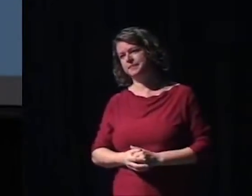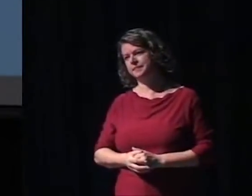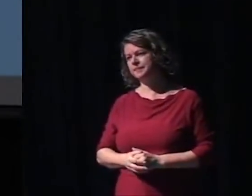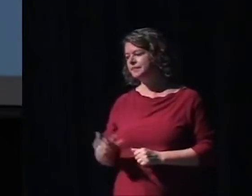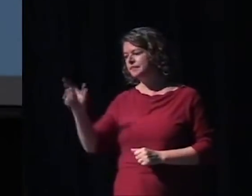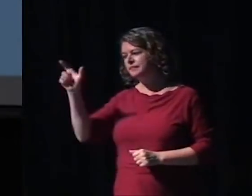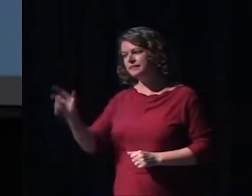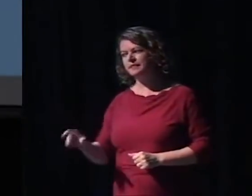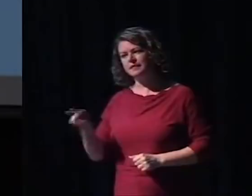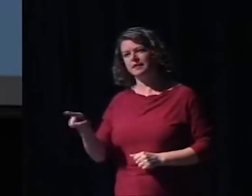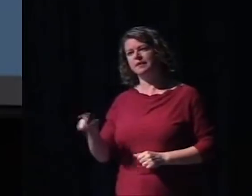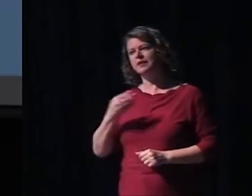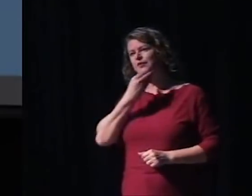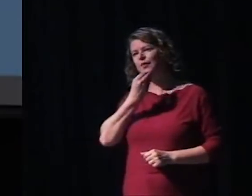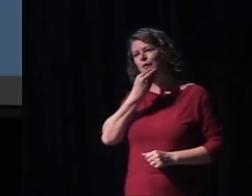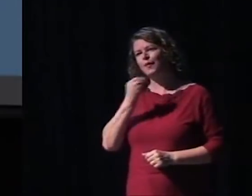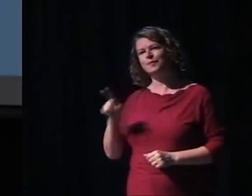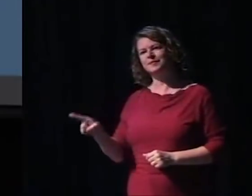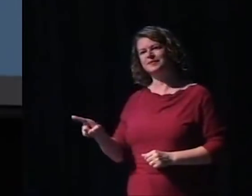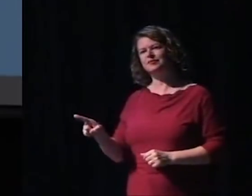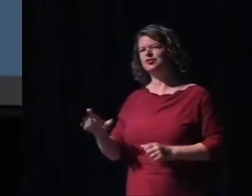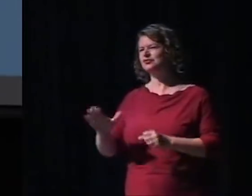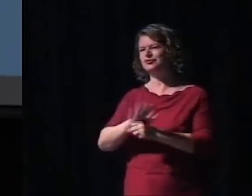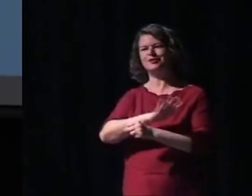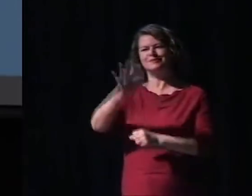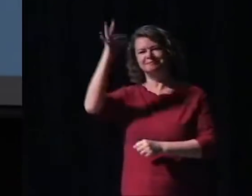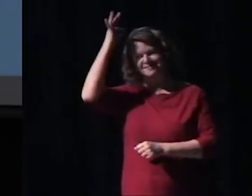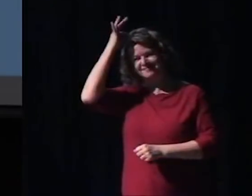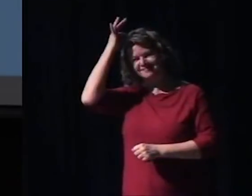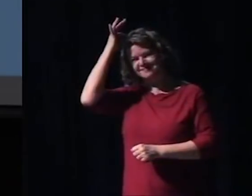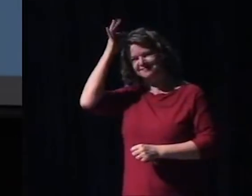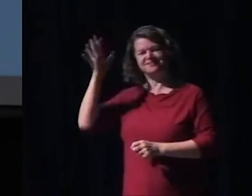Esse homem vai ser um homem cheio do Espírito Santo.